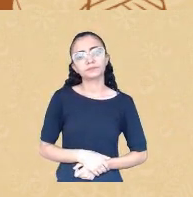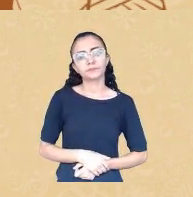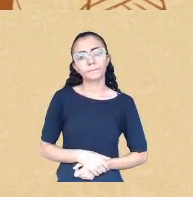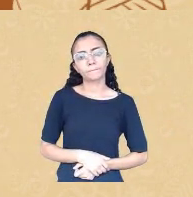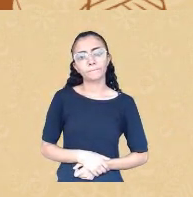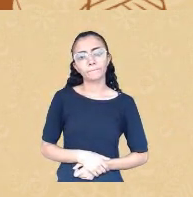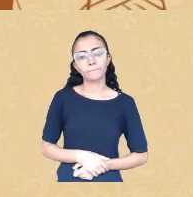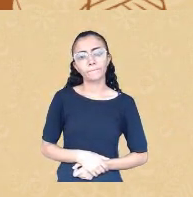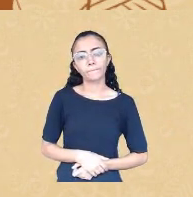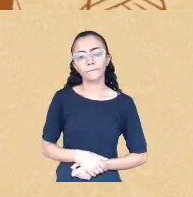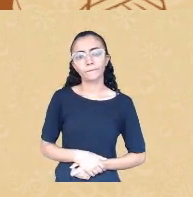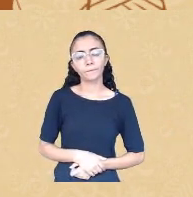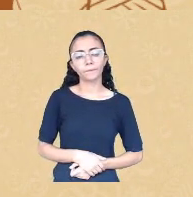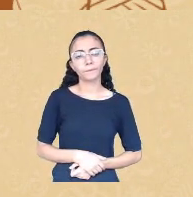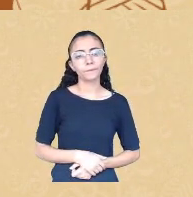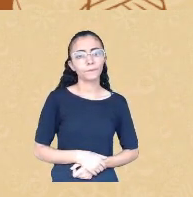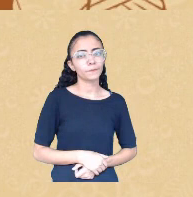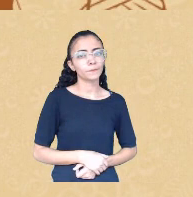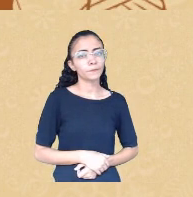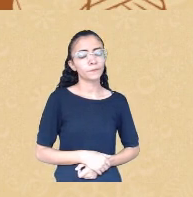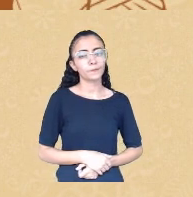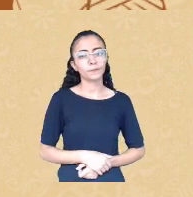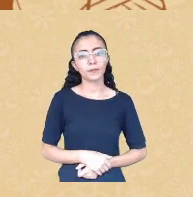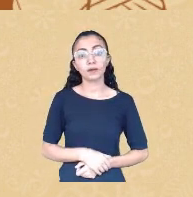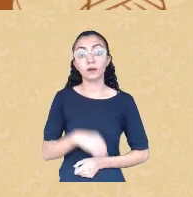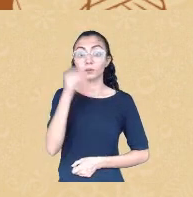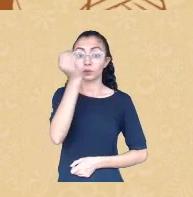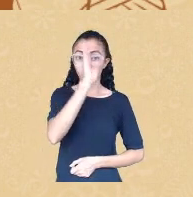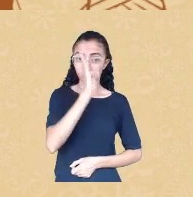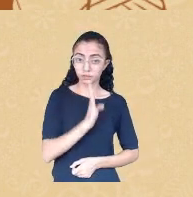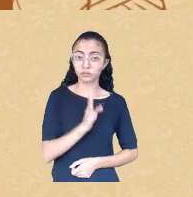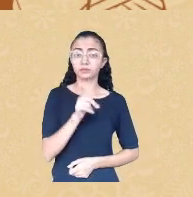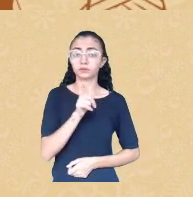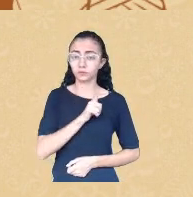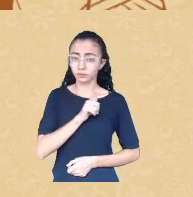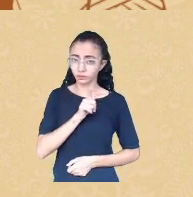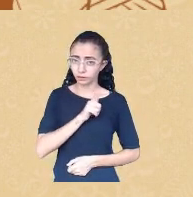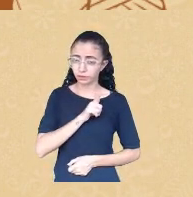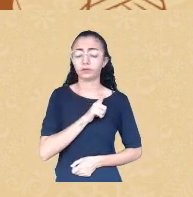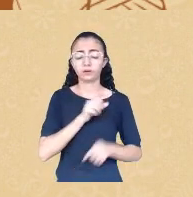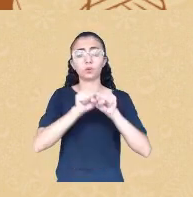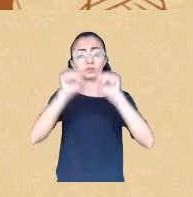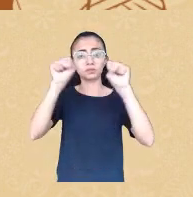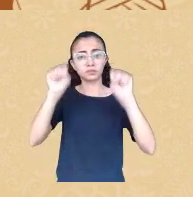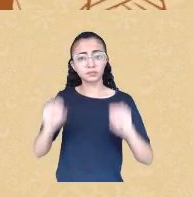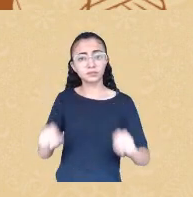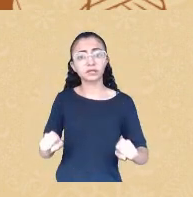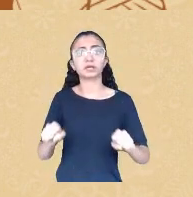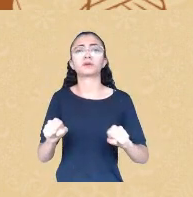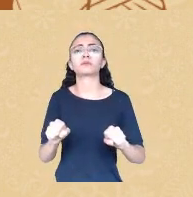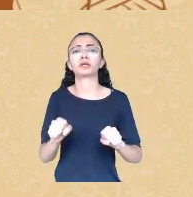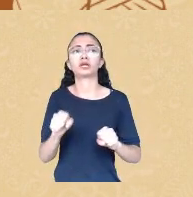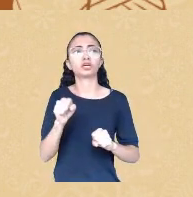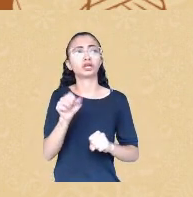é um país que tem um sistema universal de acesso à saúde, por mais precário que seja,